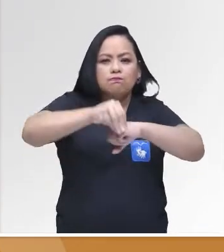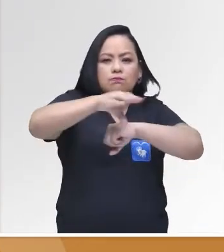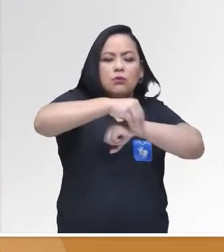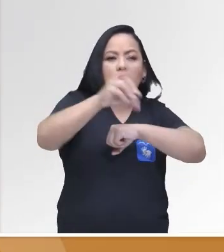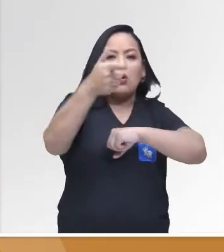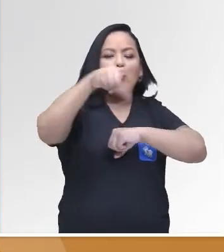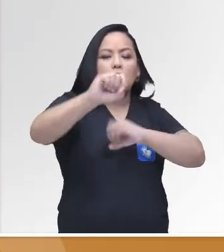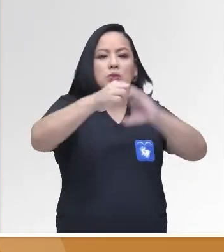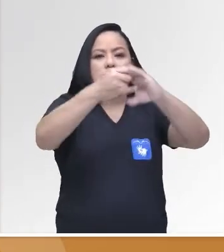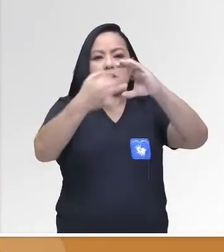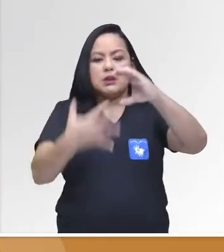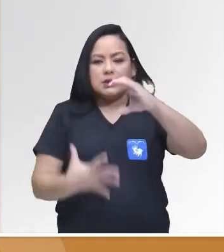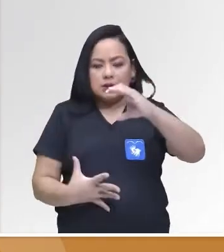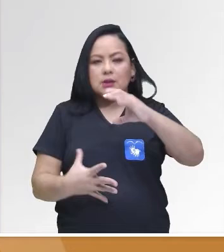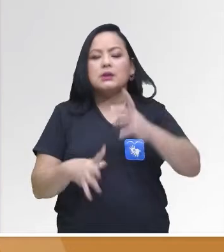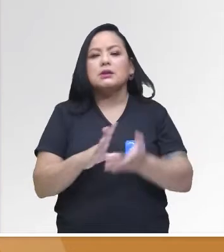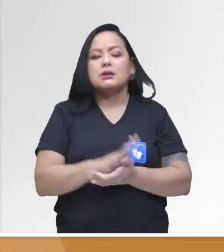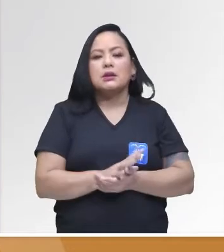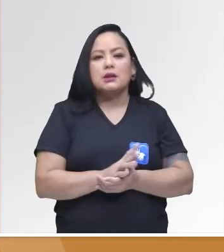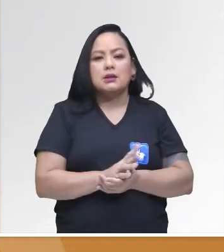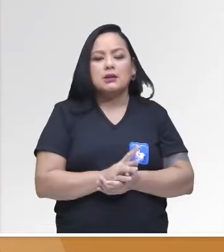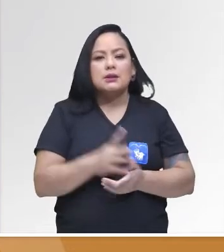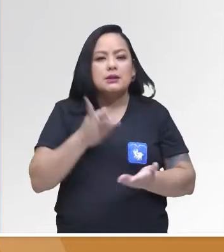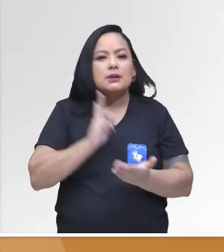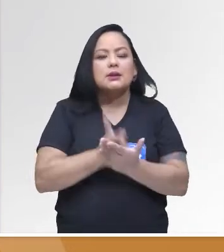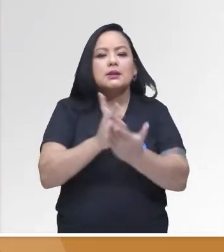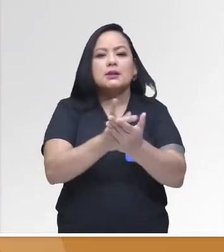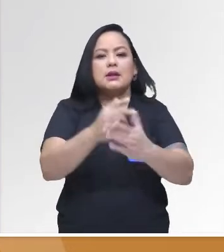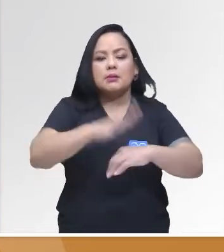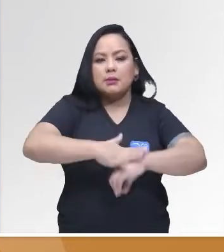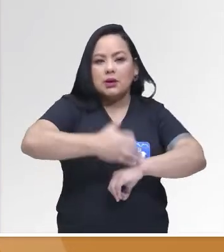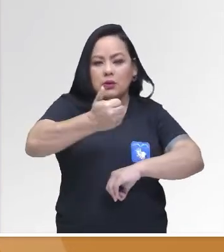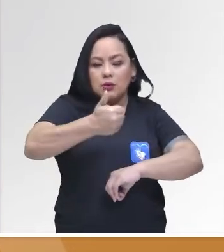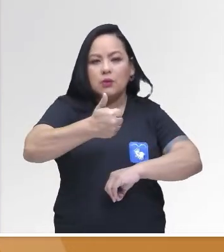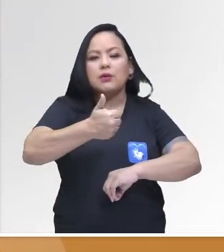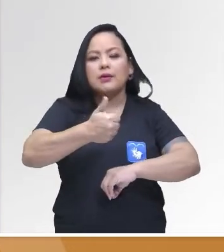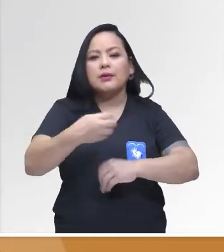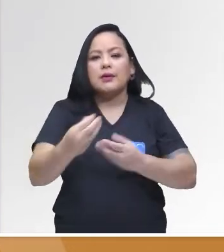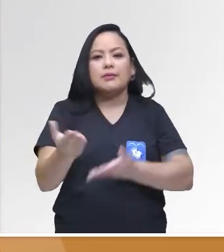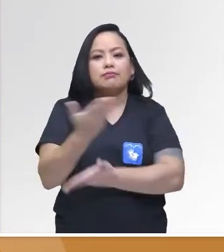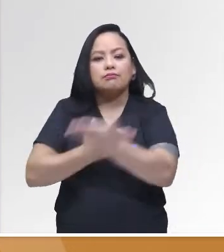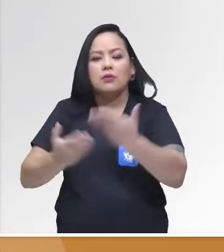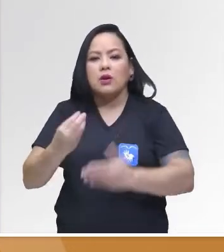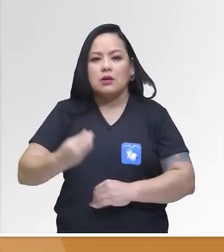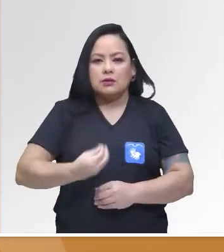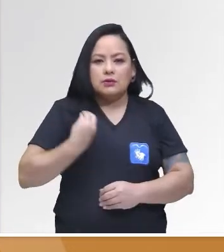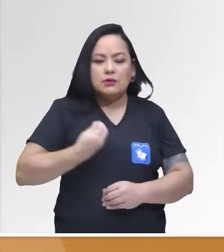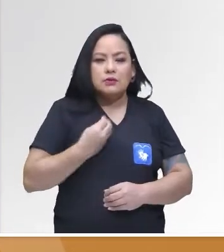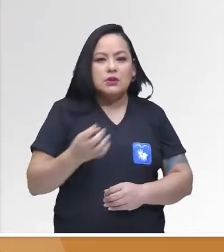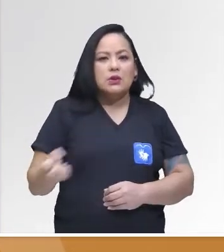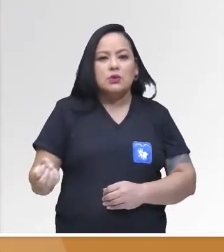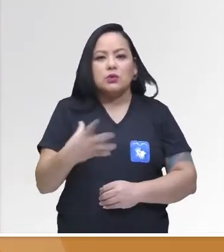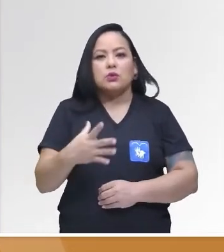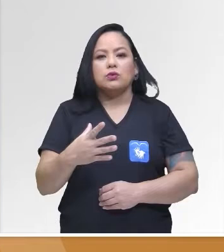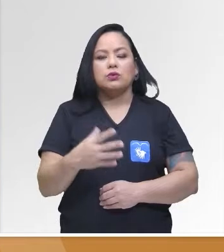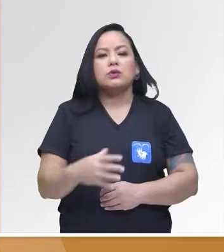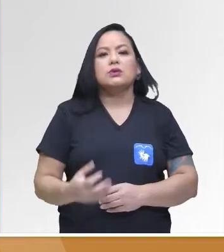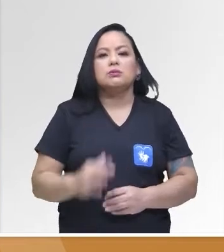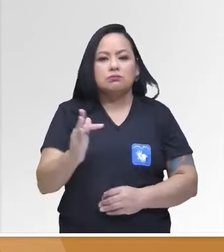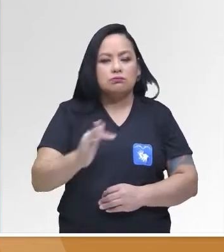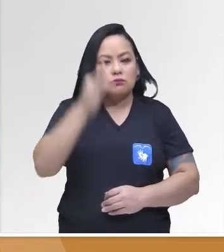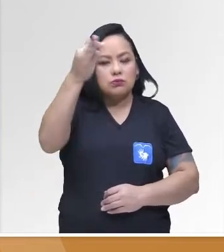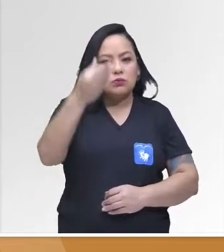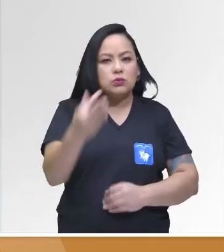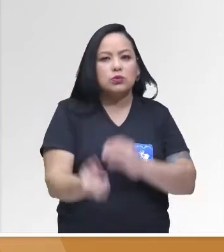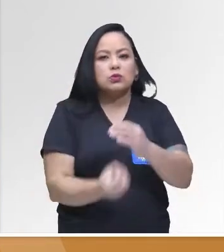outros aspectos, procurando assim melhorar a vivência das novas gerações. A